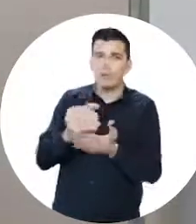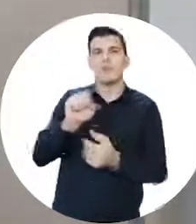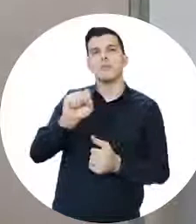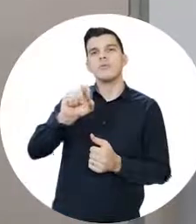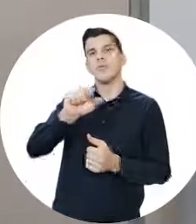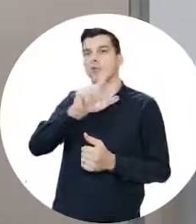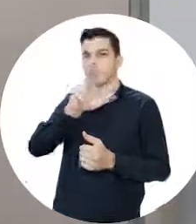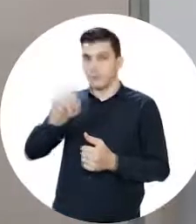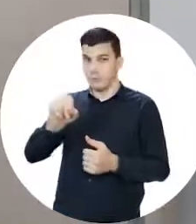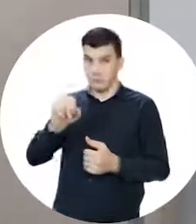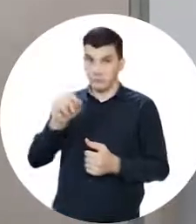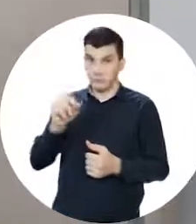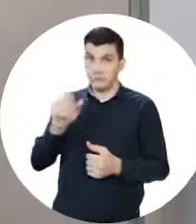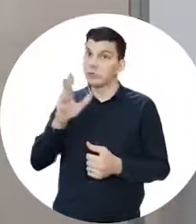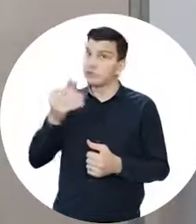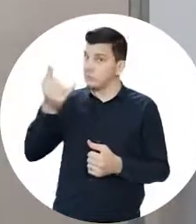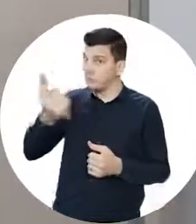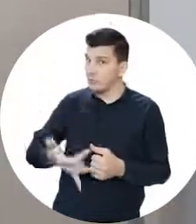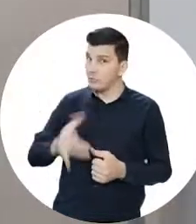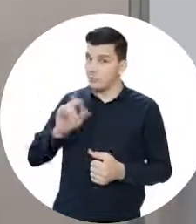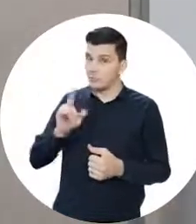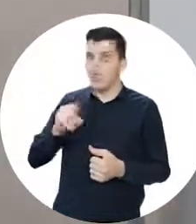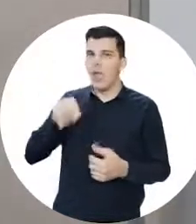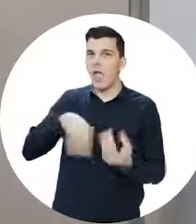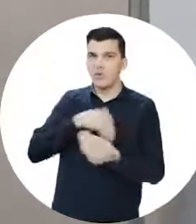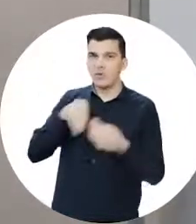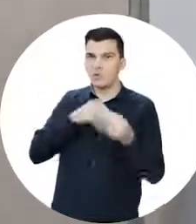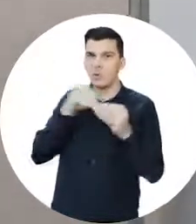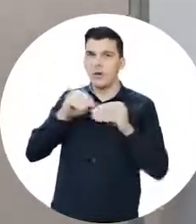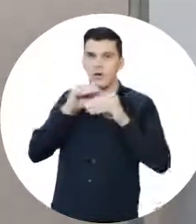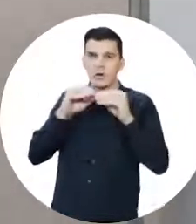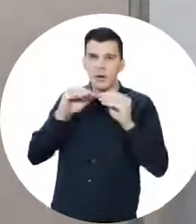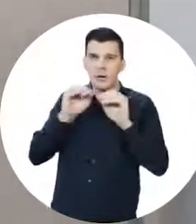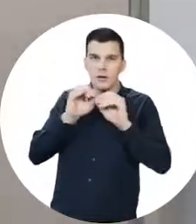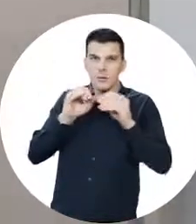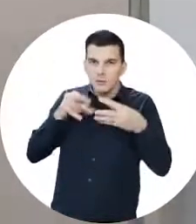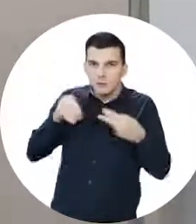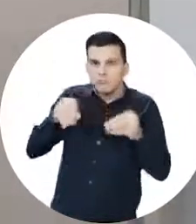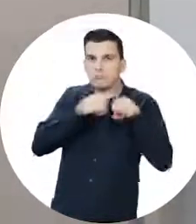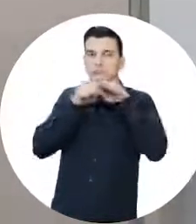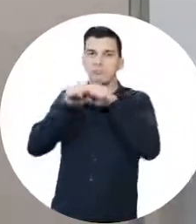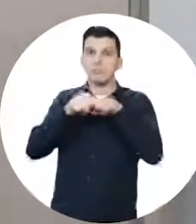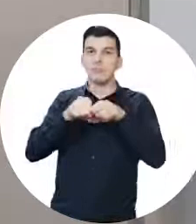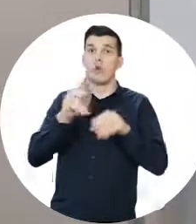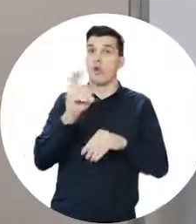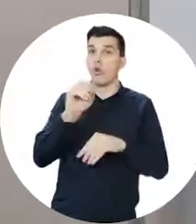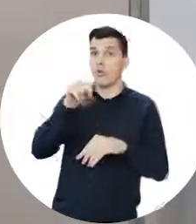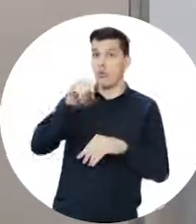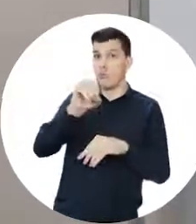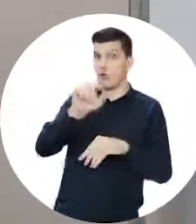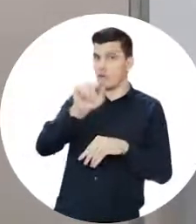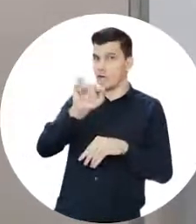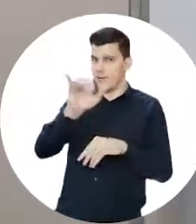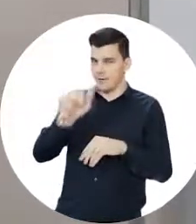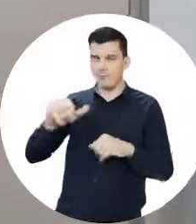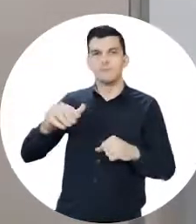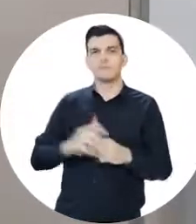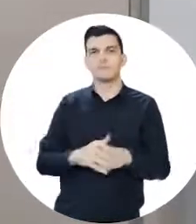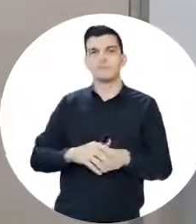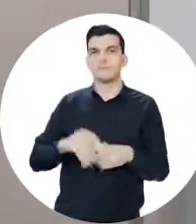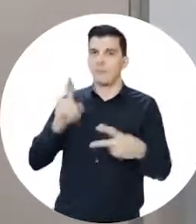soluções. Vimos que soluções são misturas homogêneas, independente do estado físico da mistura. Soluções